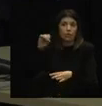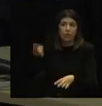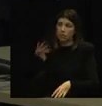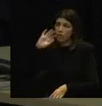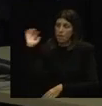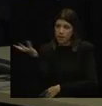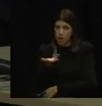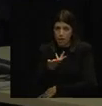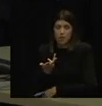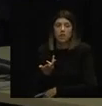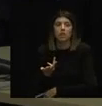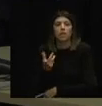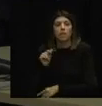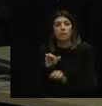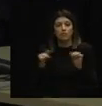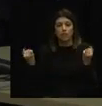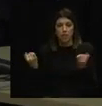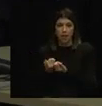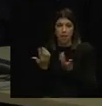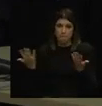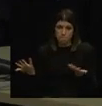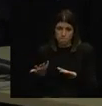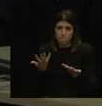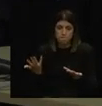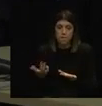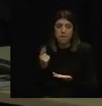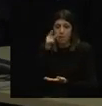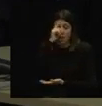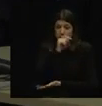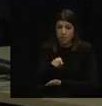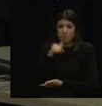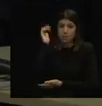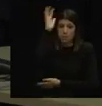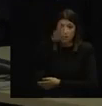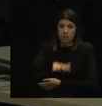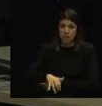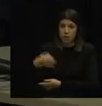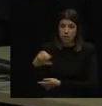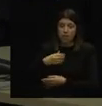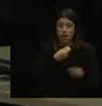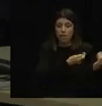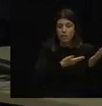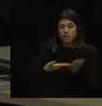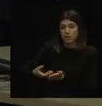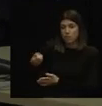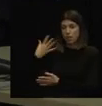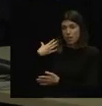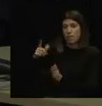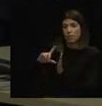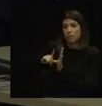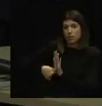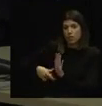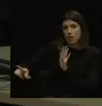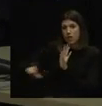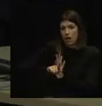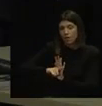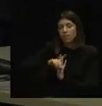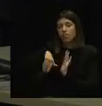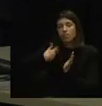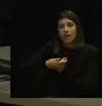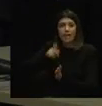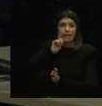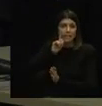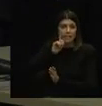de ordem ambiental e social. Mas recordamos que na Assembleia da República apresentámos recentemente um projeto de lei para